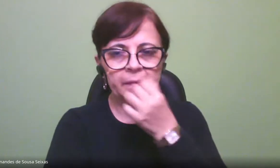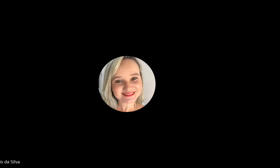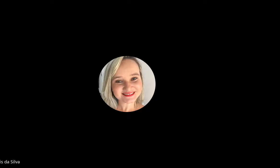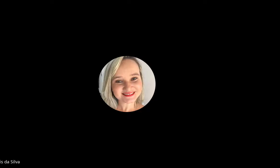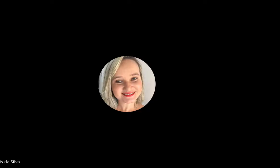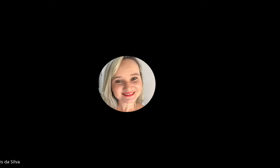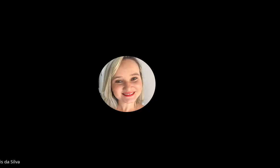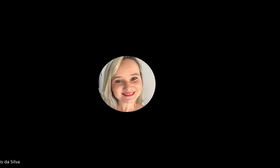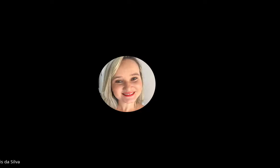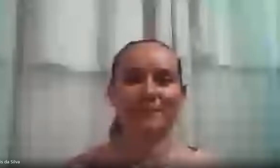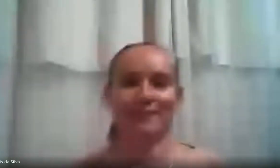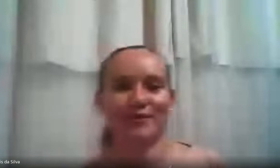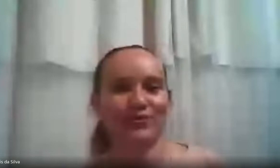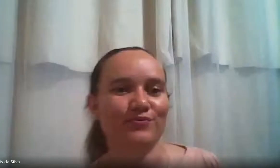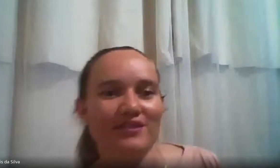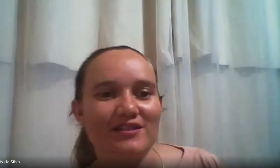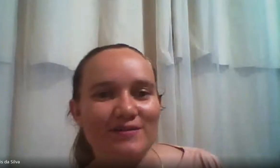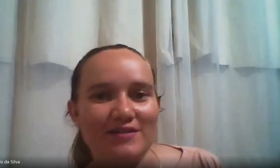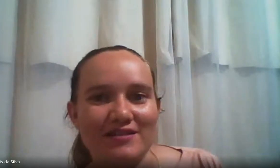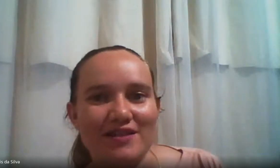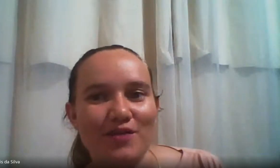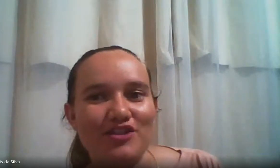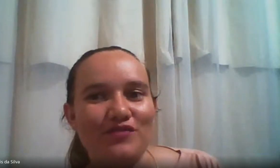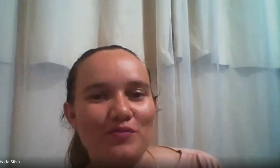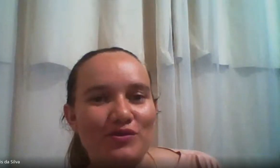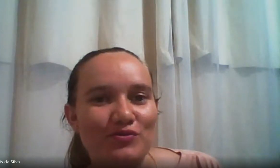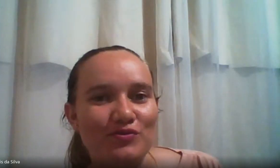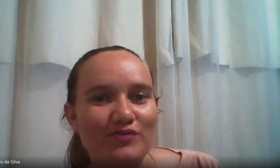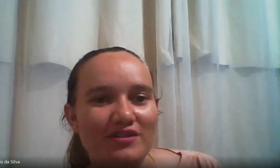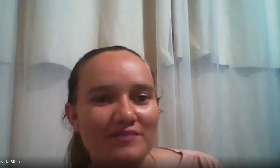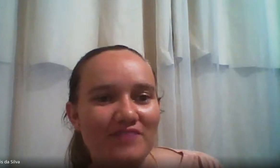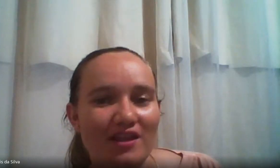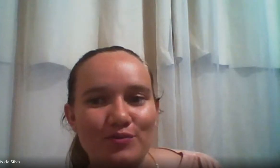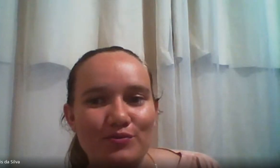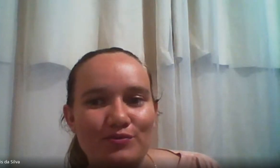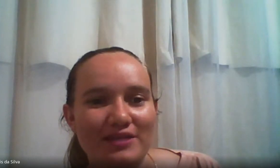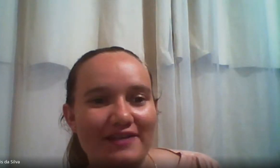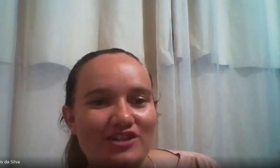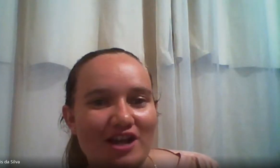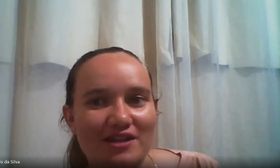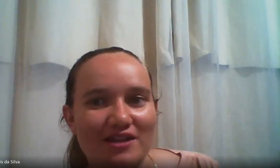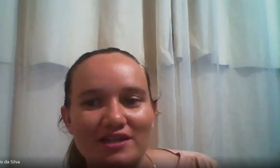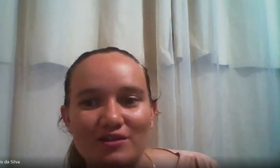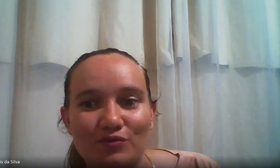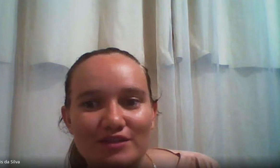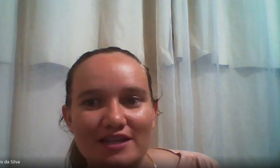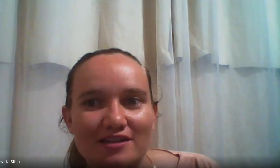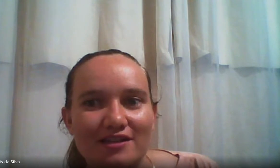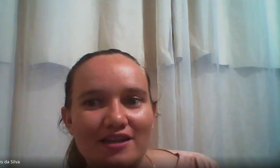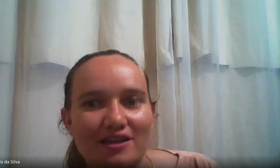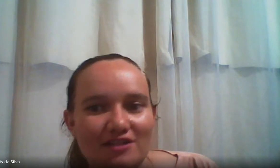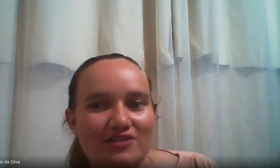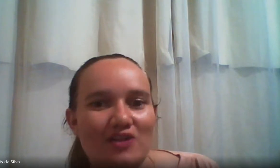Não, só queria abrir para perguntas, se alguém tiver alguma dúvida. Minha internet caiu aqui, eu não vi se